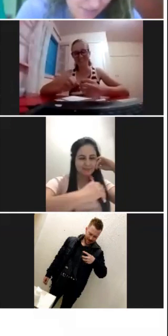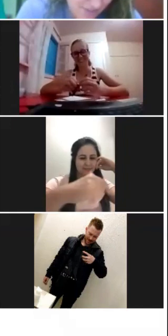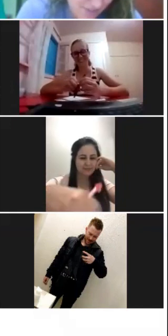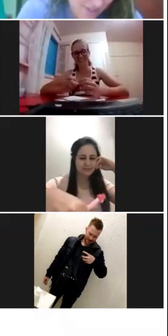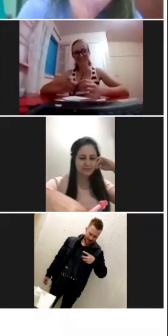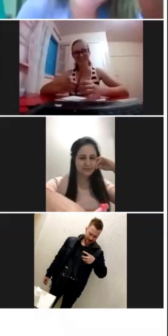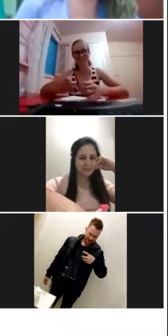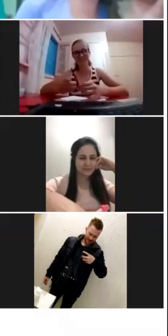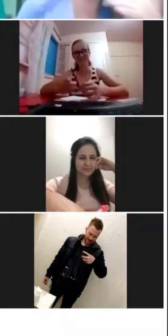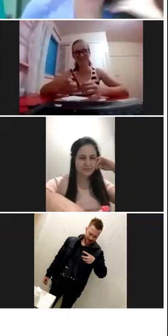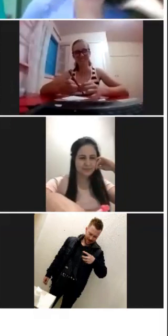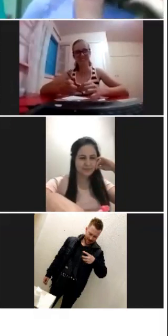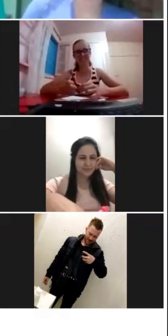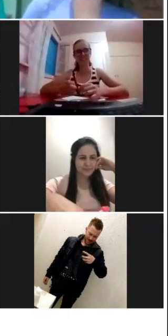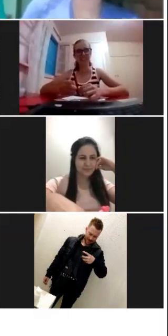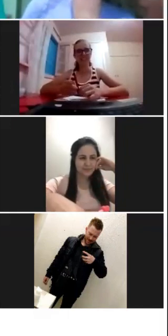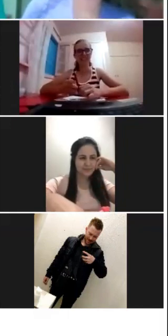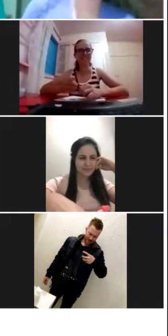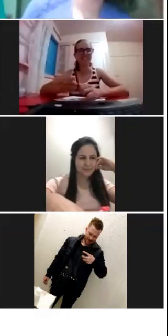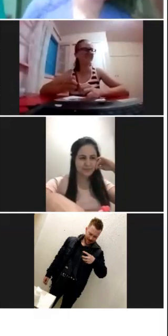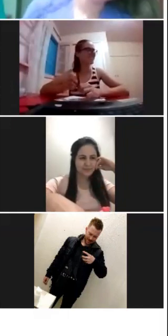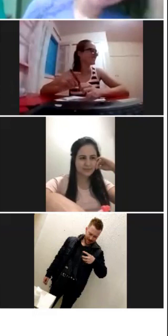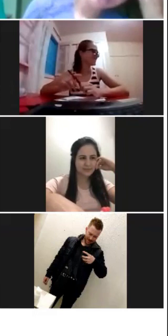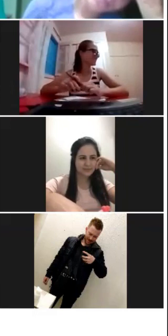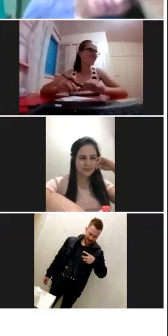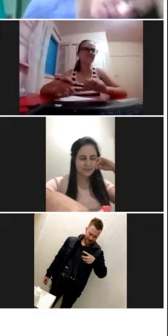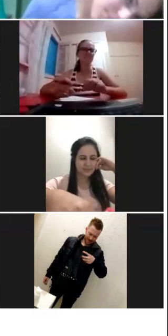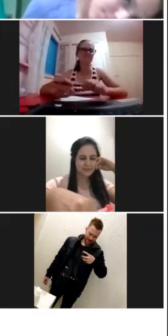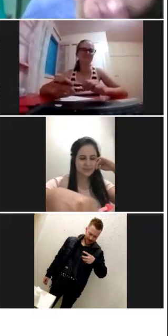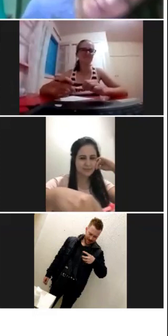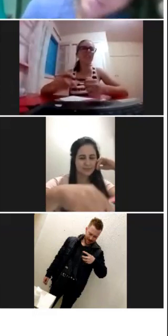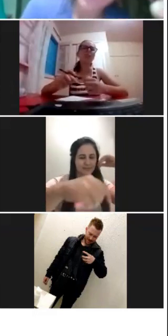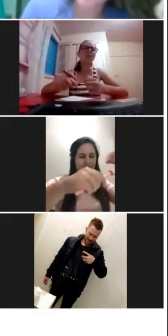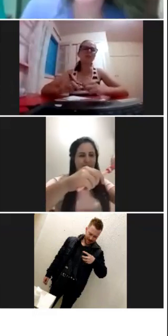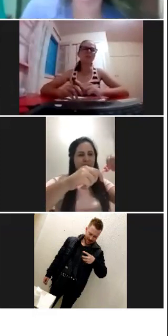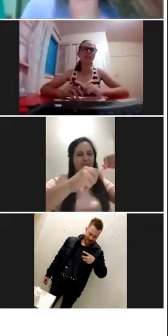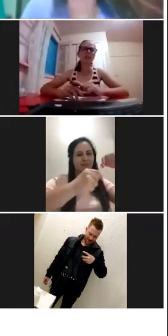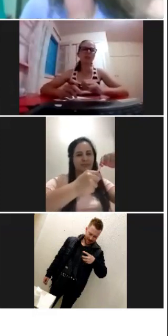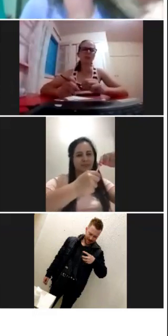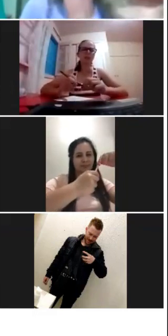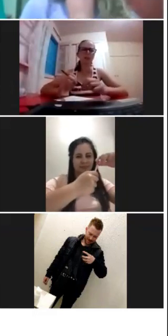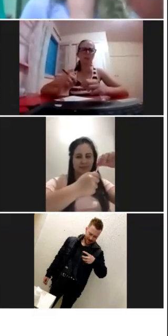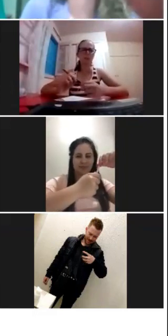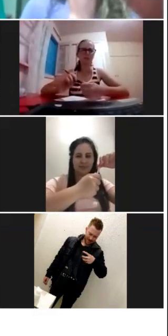alfabética. Não, vai ter prova sim. Alana, você é a primeira. Lê a questão e responda pra mim.